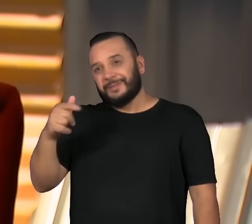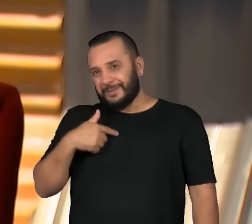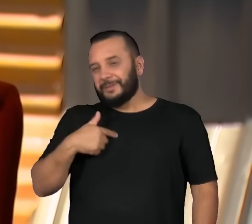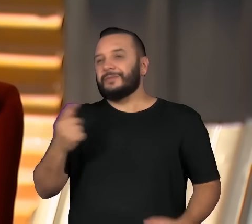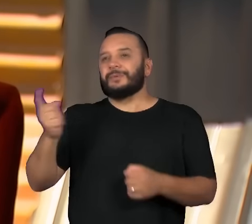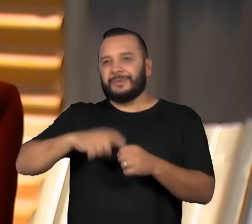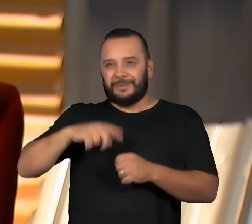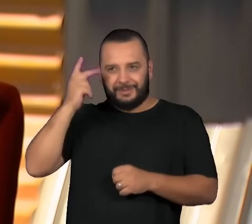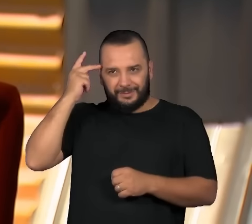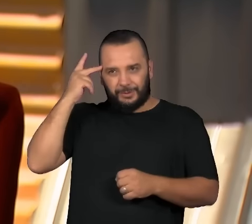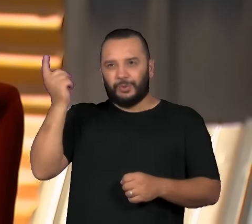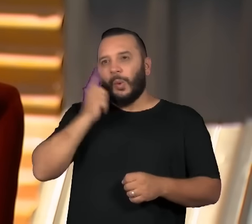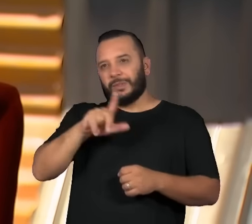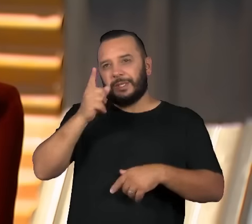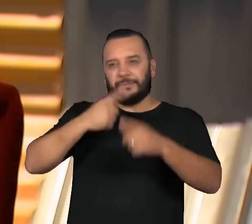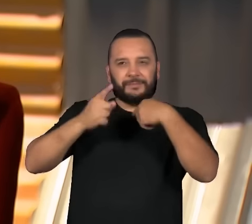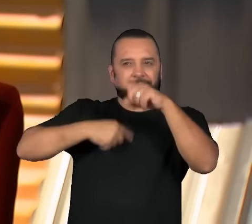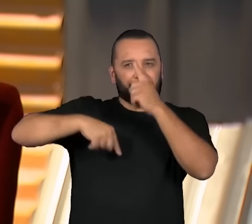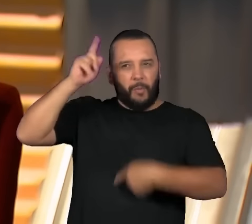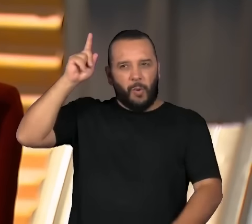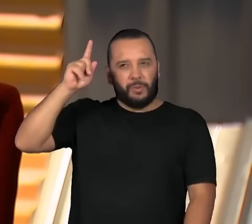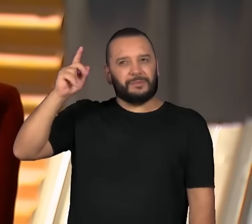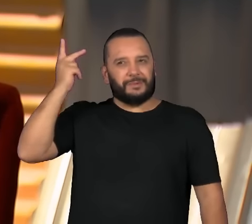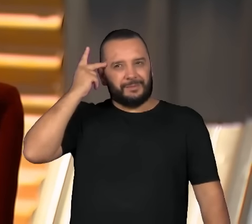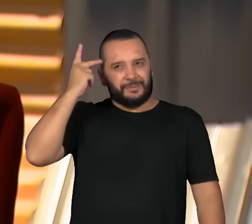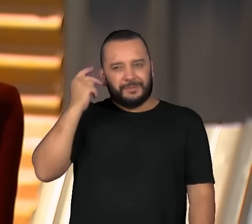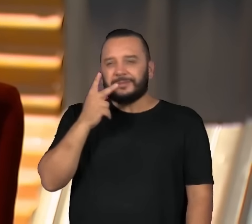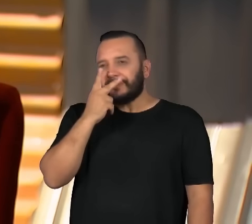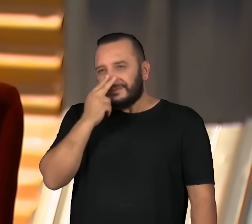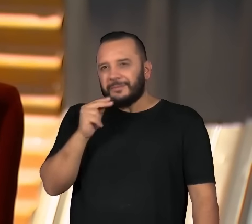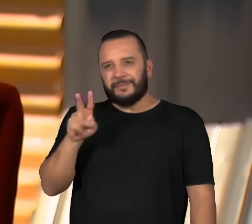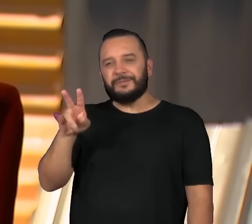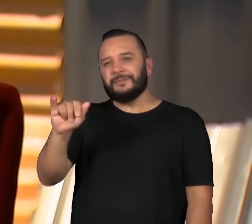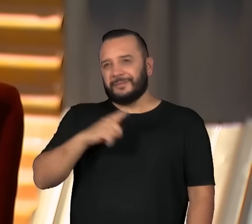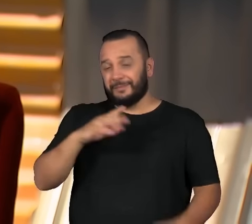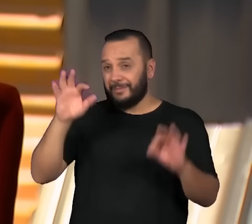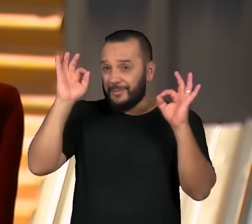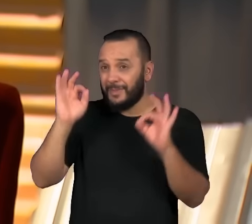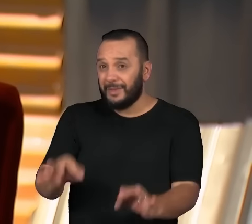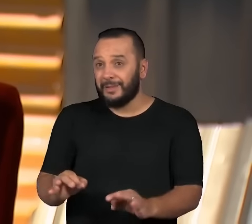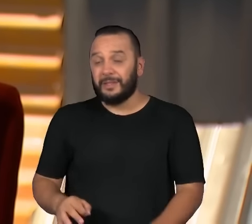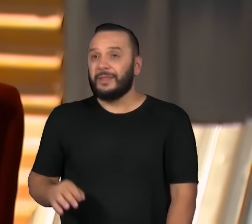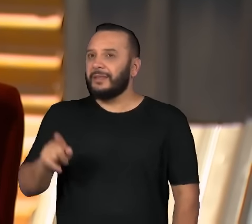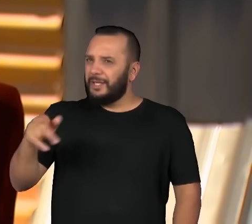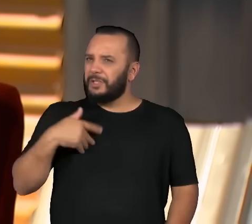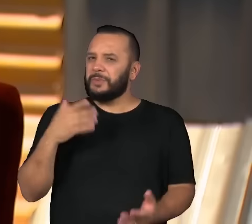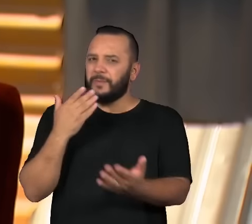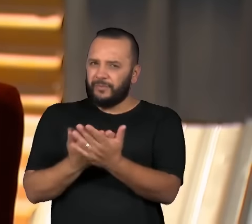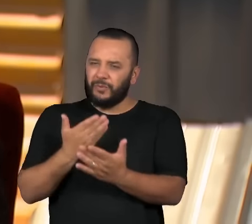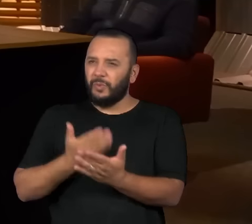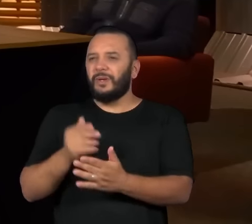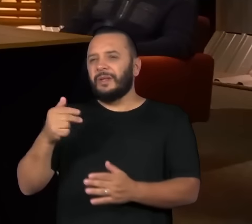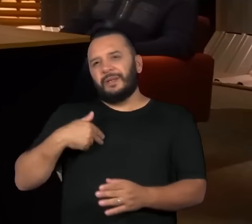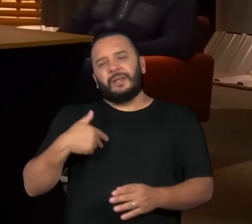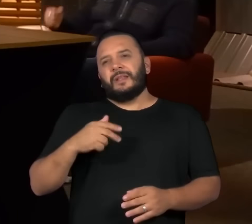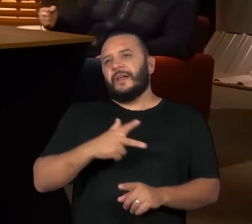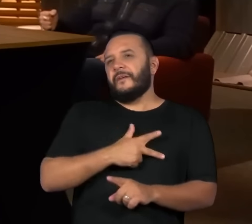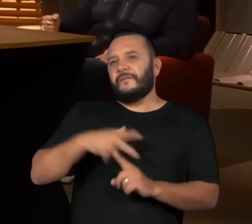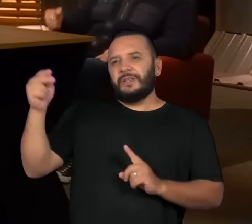ainda vai ter sucesso como técnico no Tricolor. Eu tenho certeza absoluta que ele é um cara estudioso, ele é um cara vencedor,